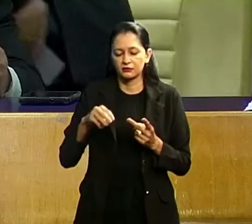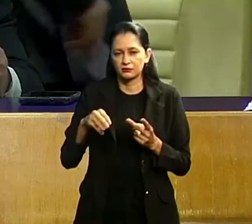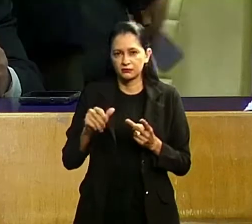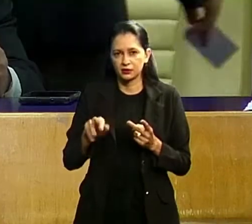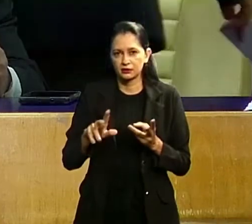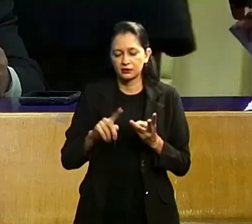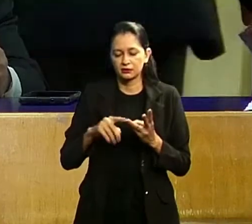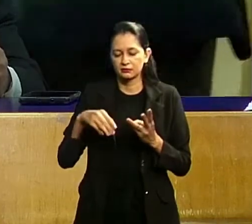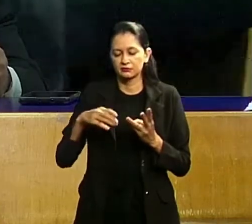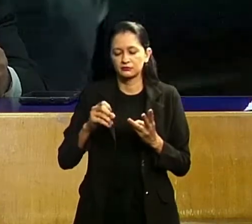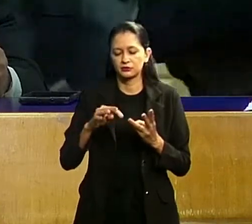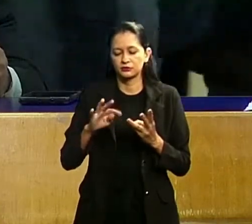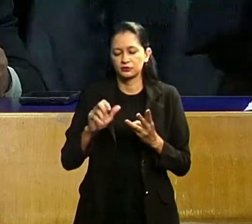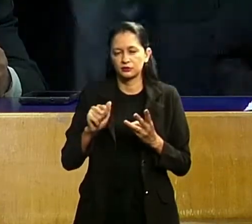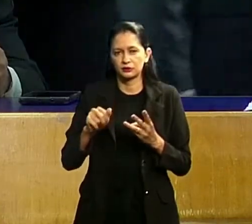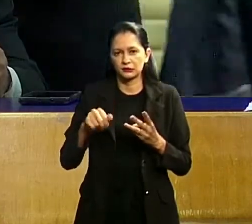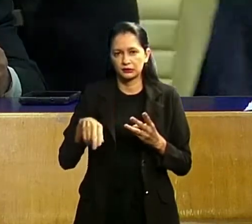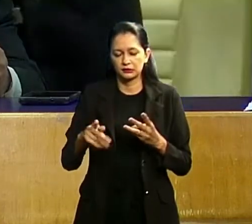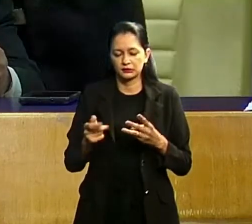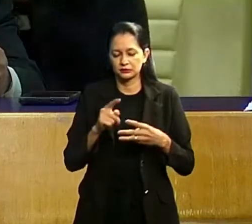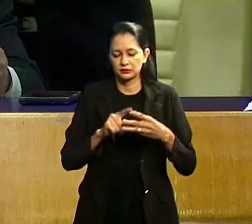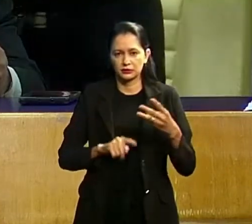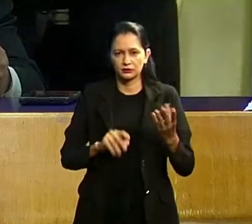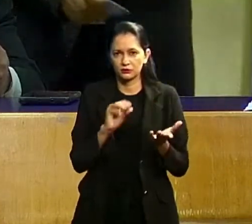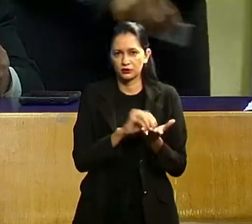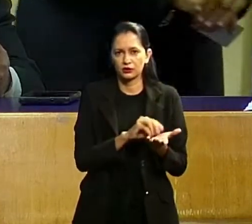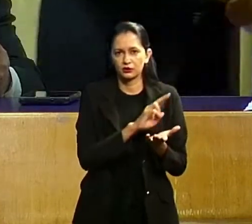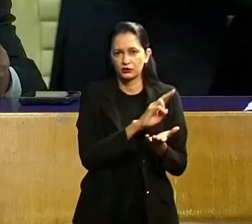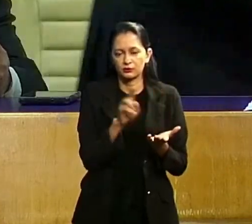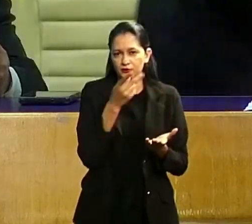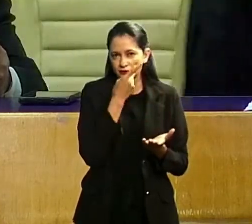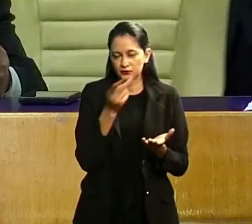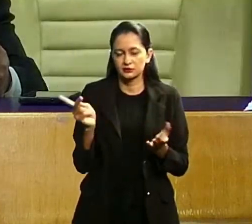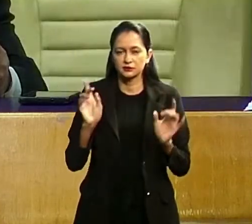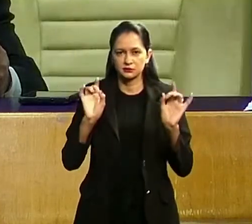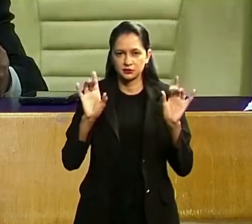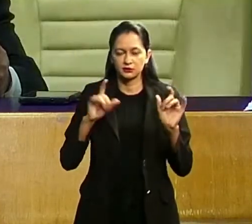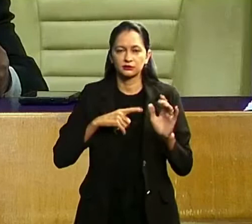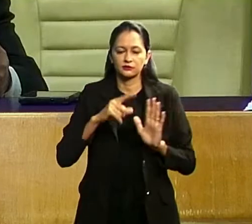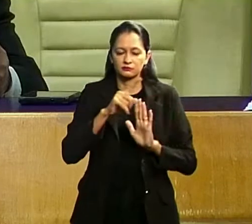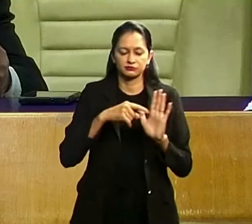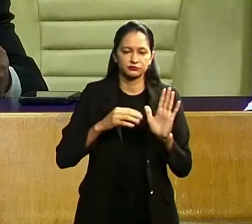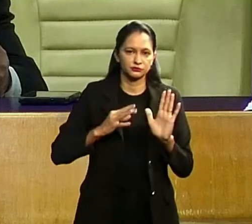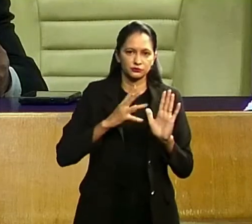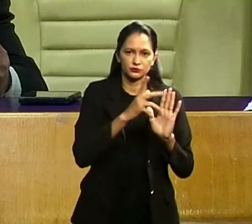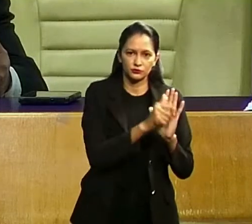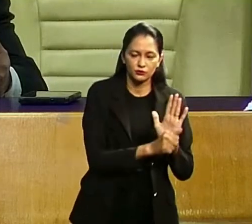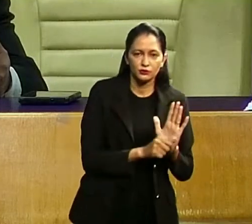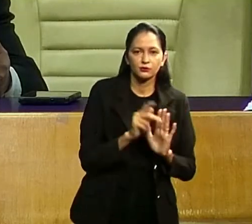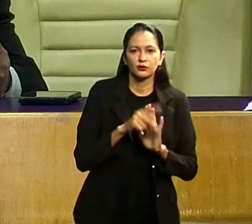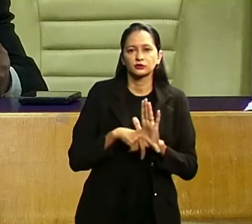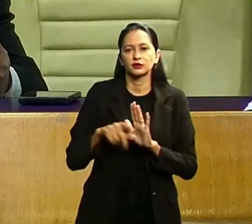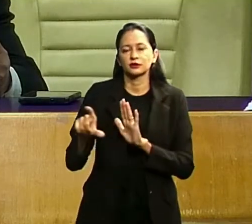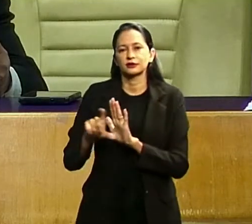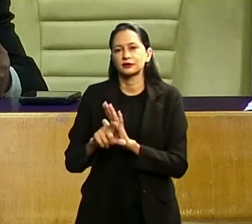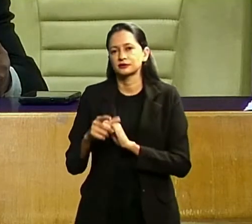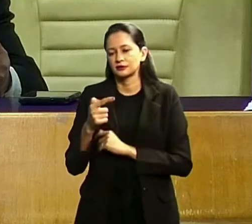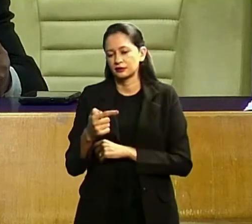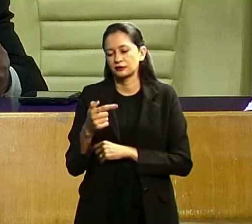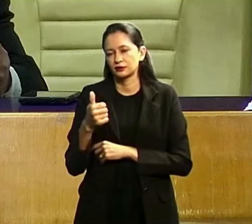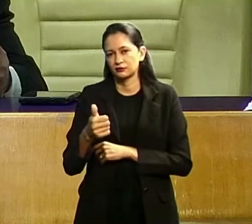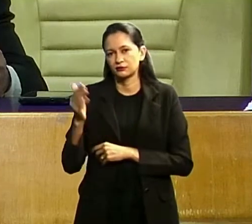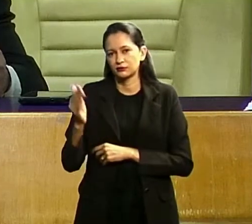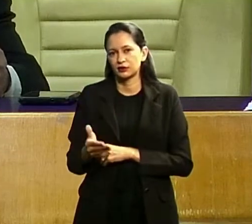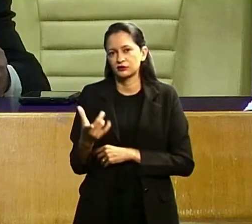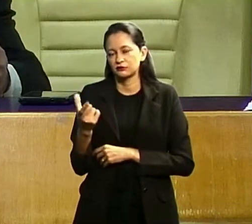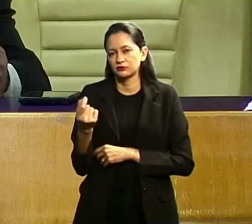noroeste. Veto parcial autógrafo de lei número 127/2021, oriundo do projeto de lei 78/2021 do vereador